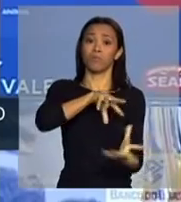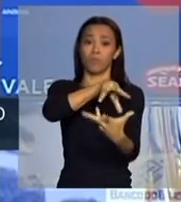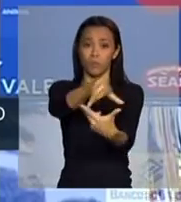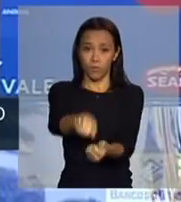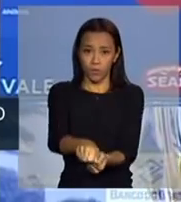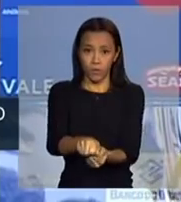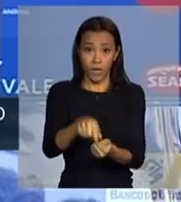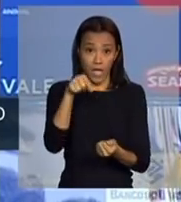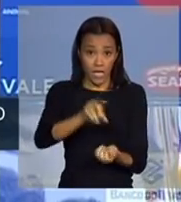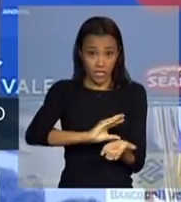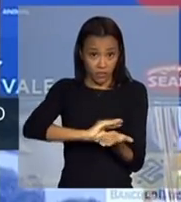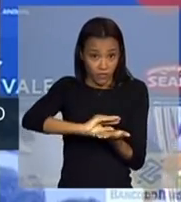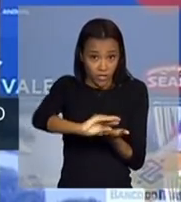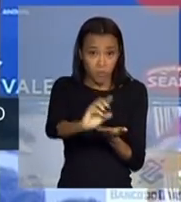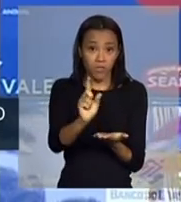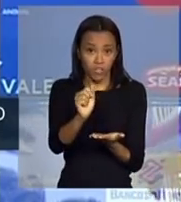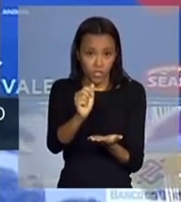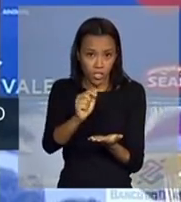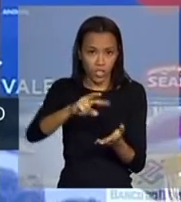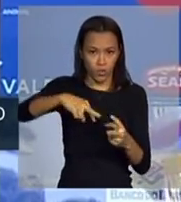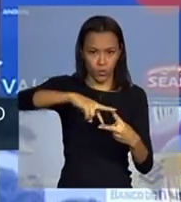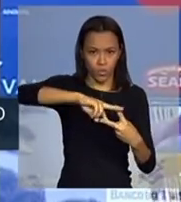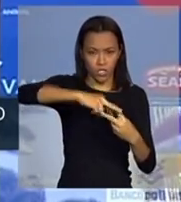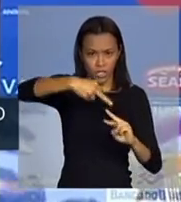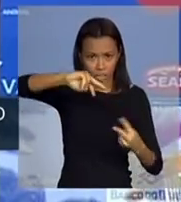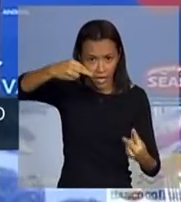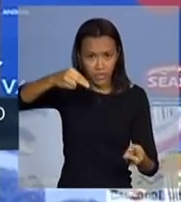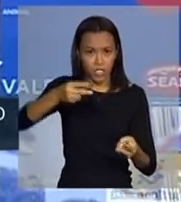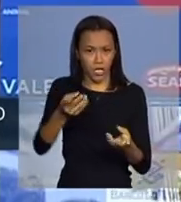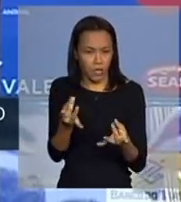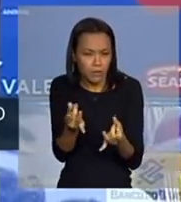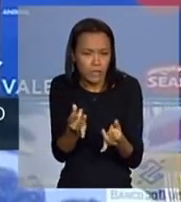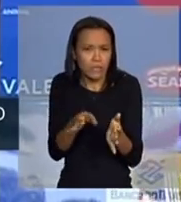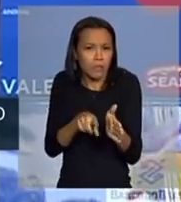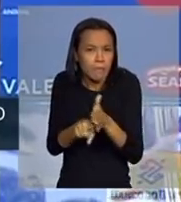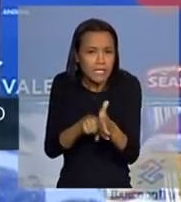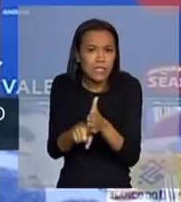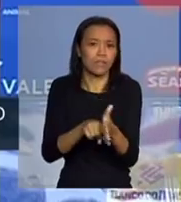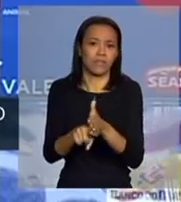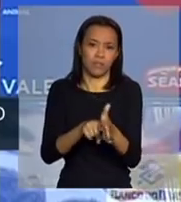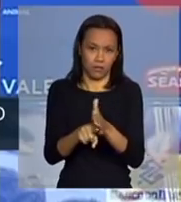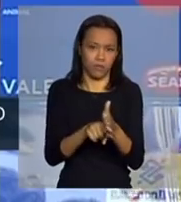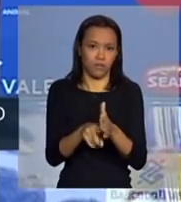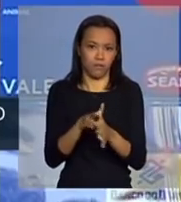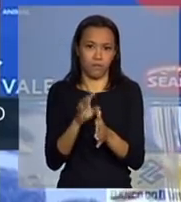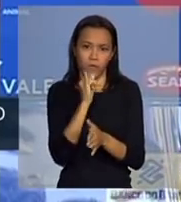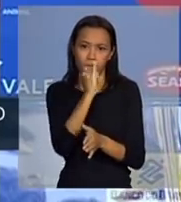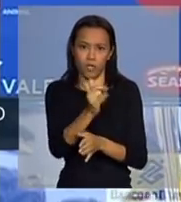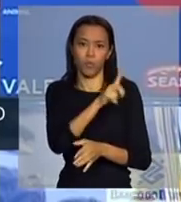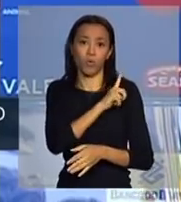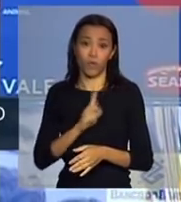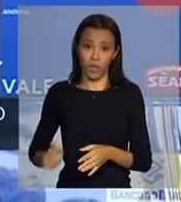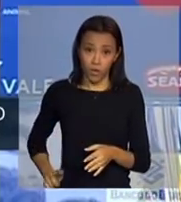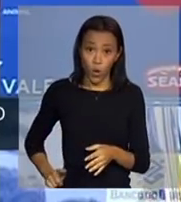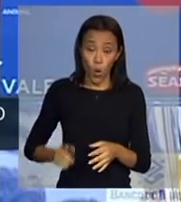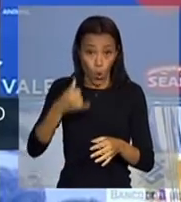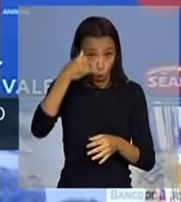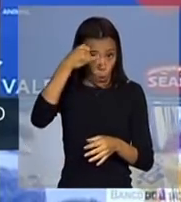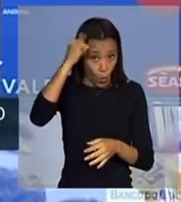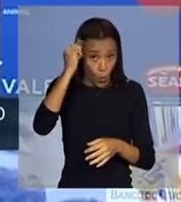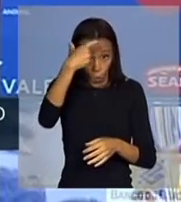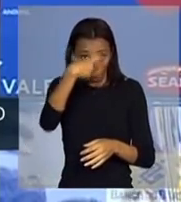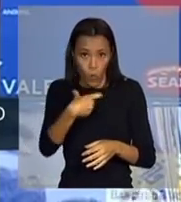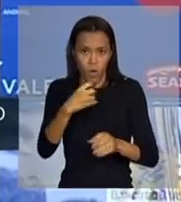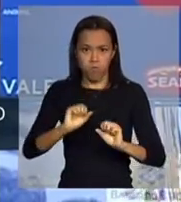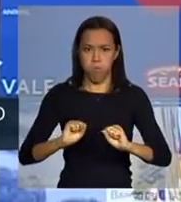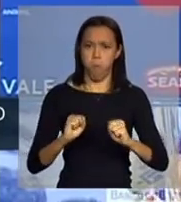Com investimento em genética melhoradora, recuperação de pastagem e gestão, caro governador, o animal ganha peso com maior